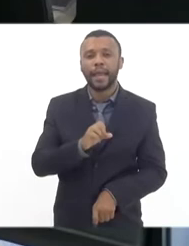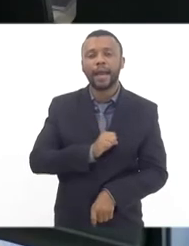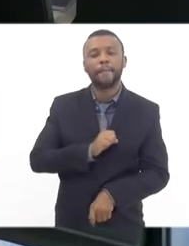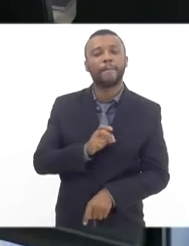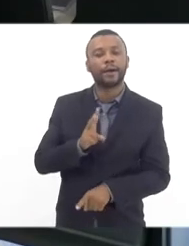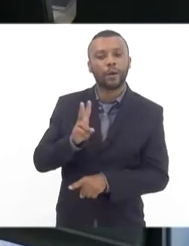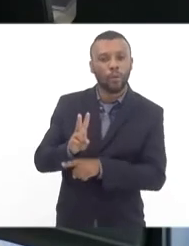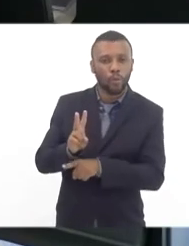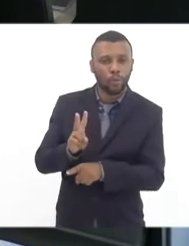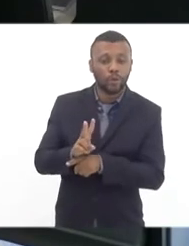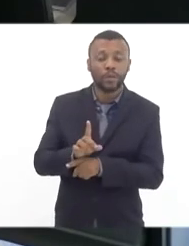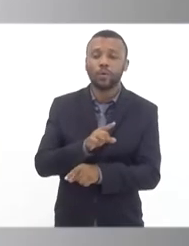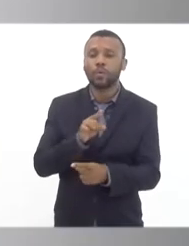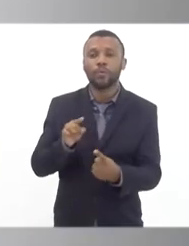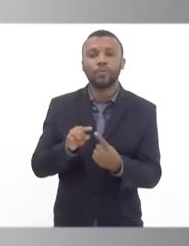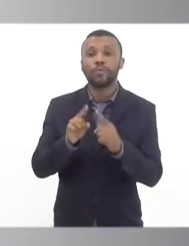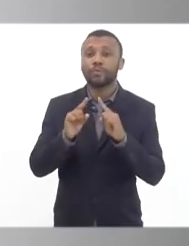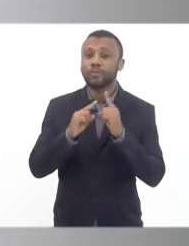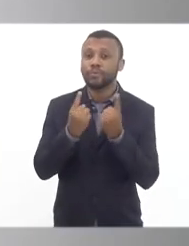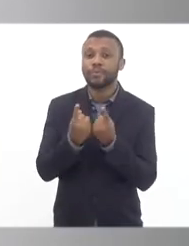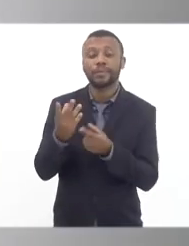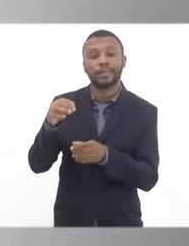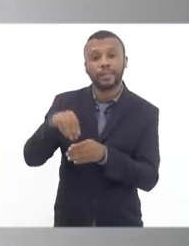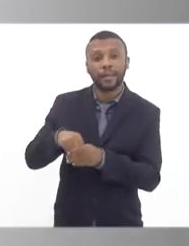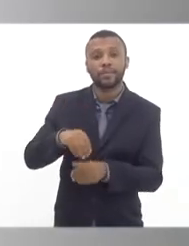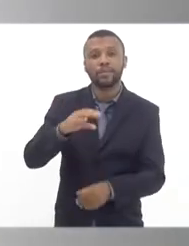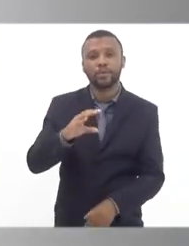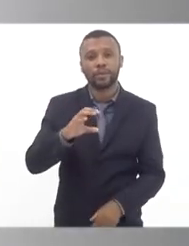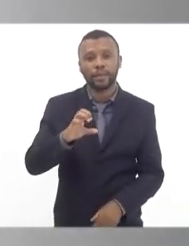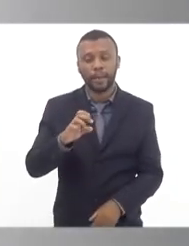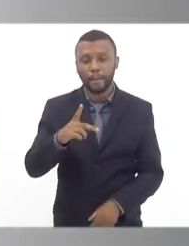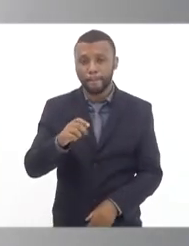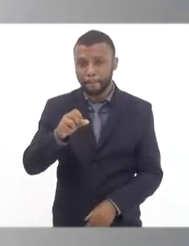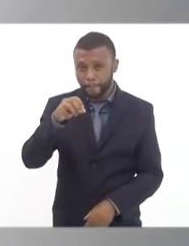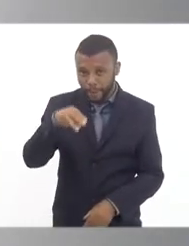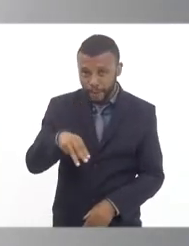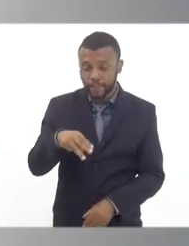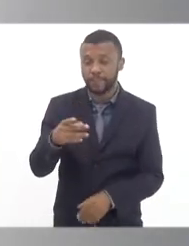Cleise, sejam no CEPAM, sejam na Fazenda Colubandê.